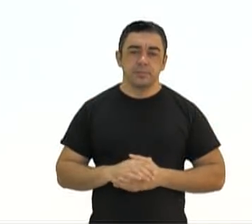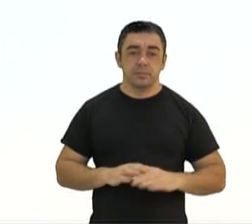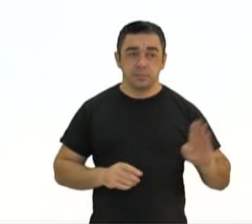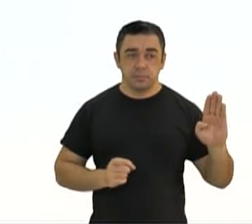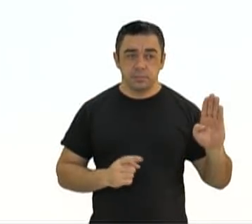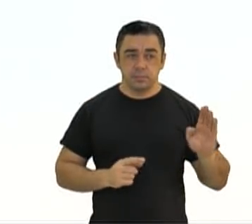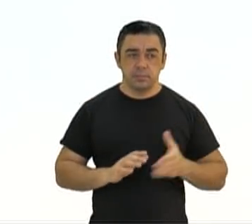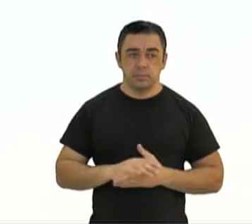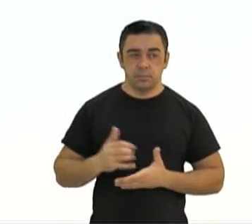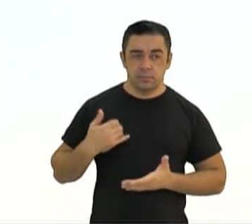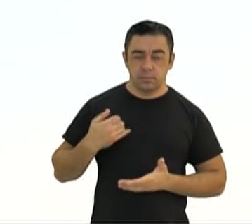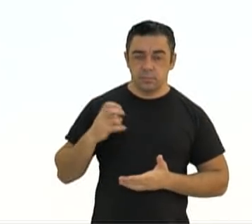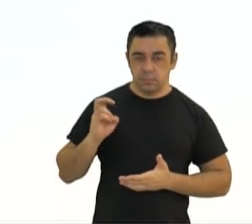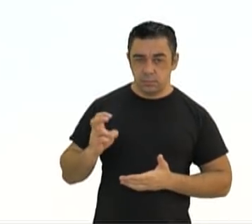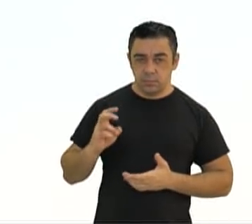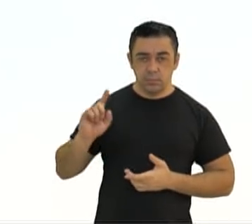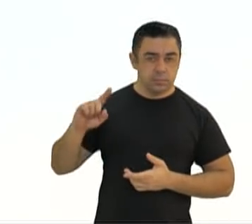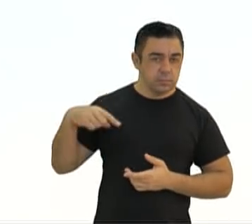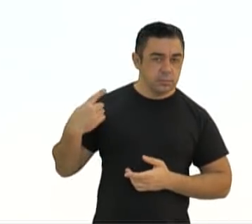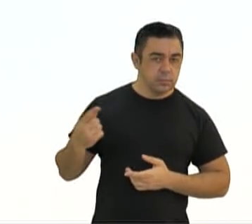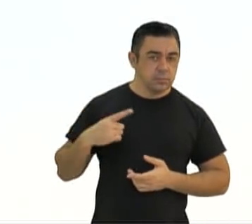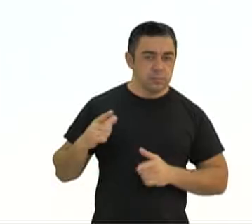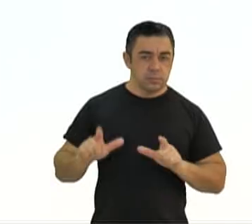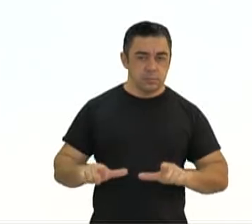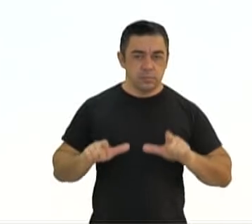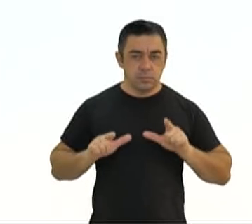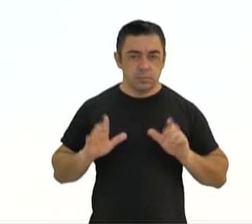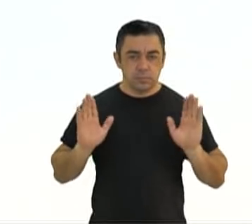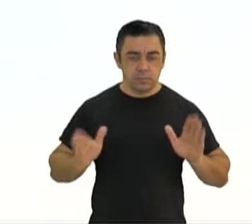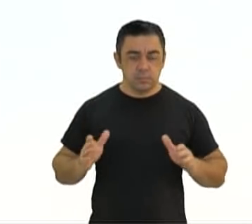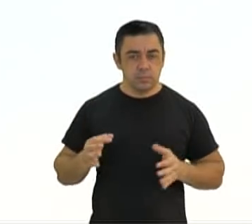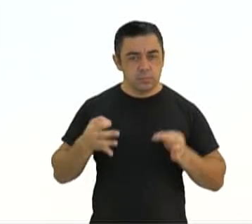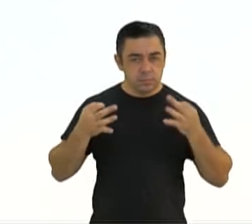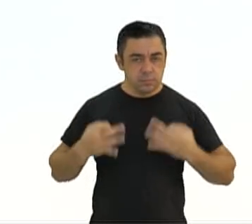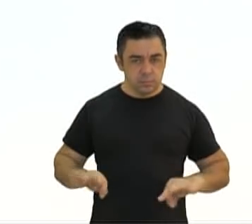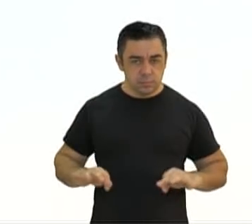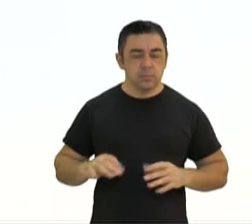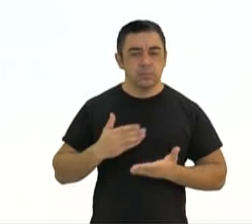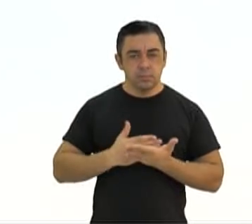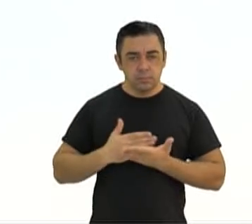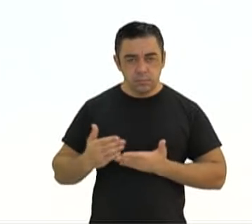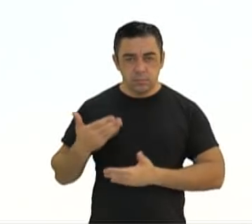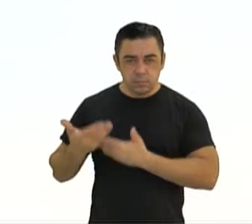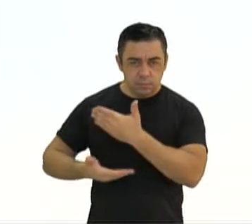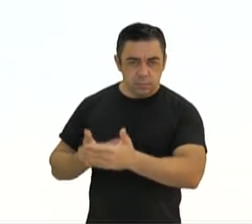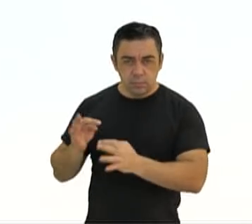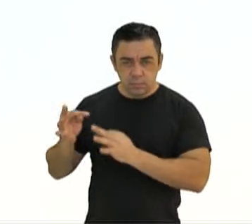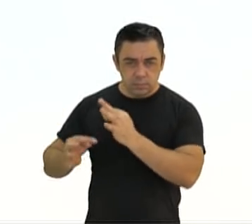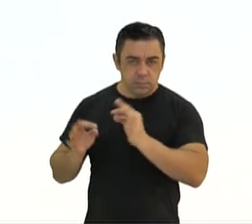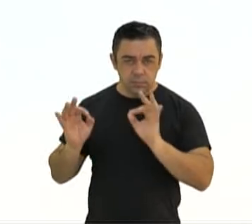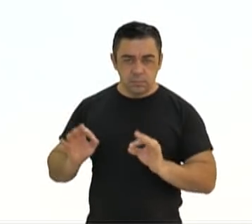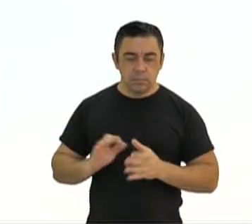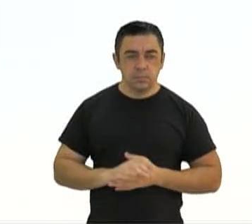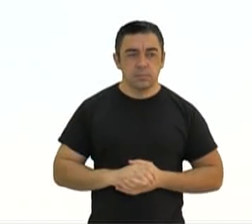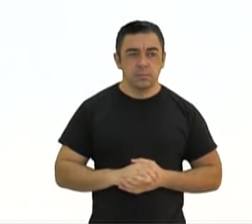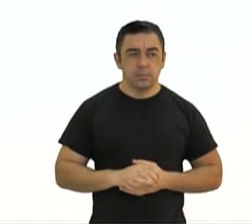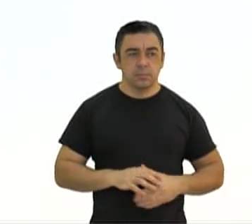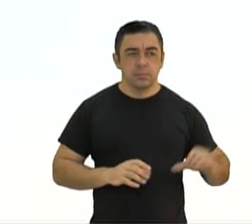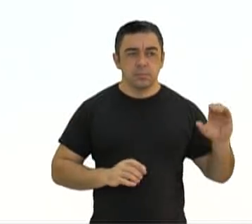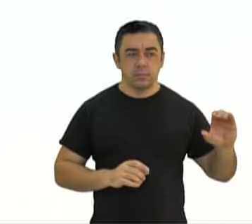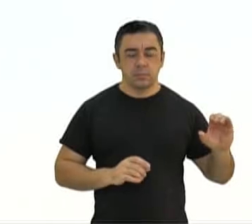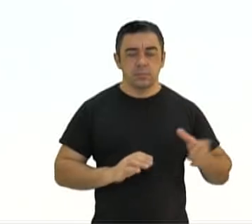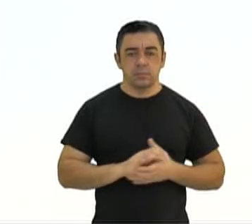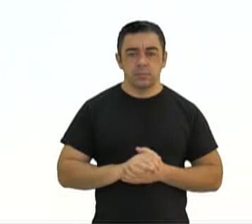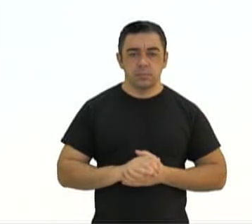Letra B. Aos 5 anos, após receber o diagnóstico correto e ter iniciado o tratamento adequado. Letra